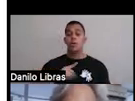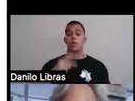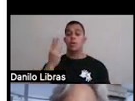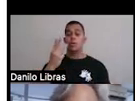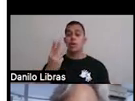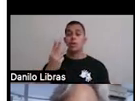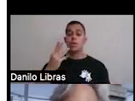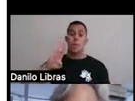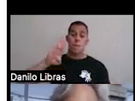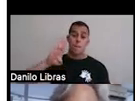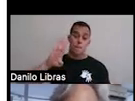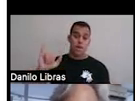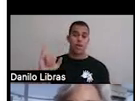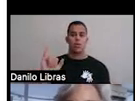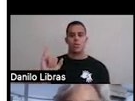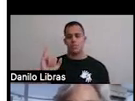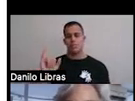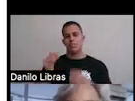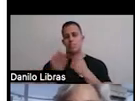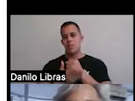bases. Então, deu um pulo